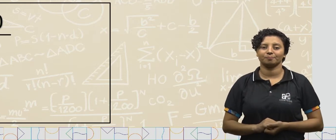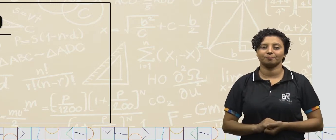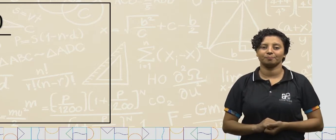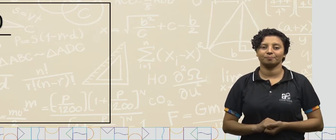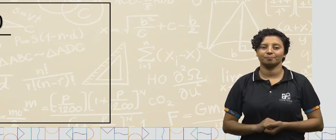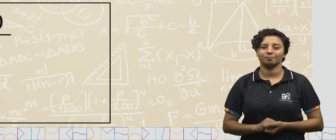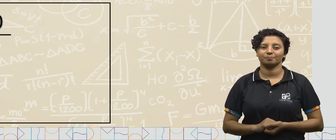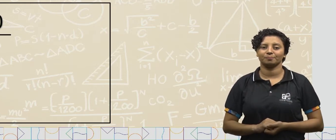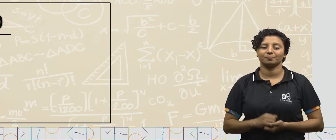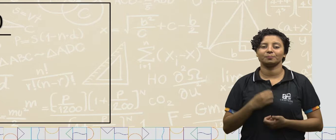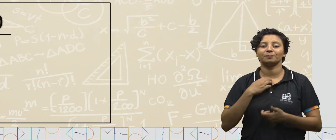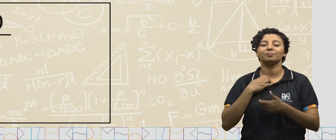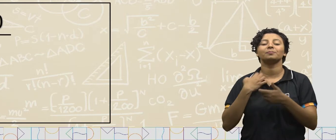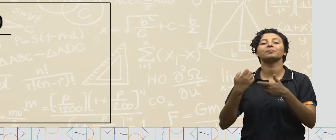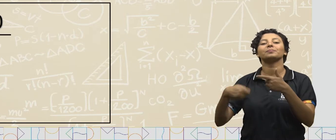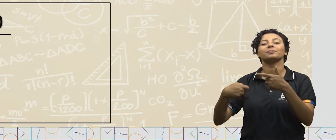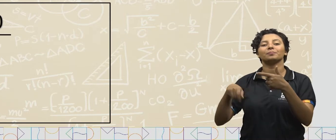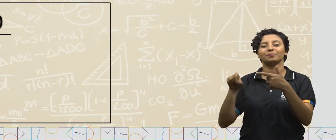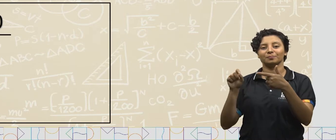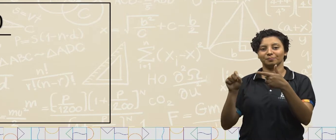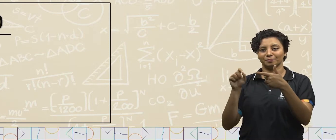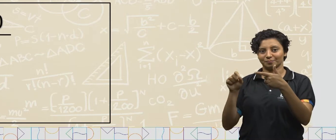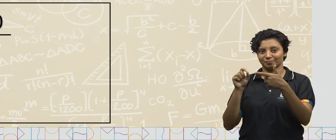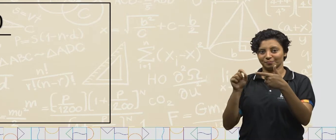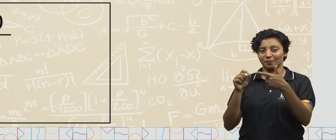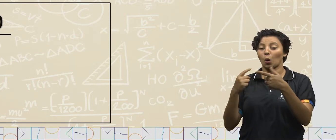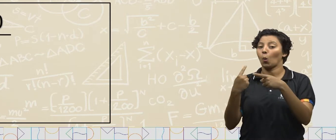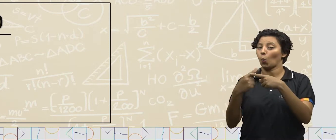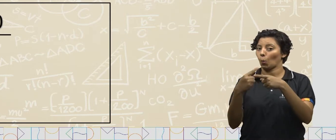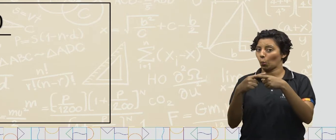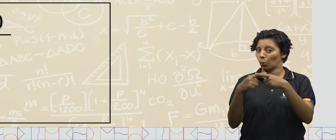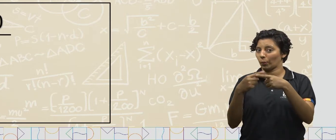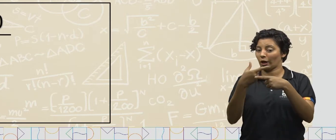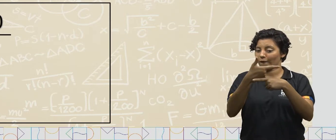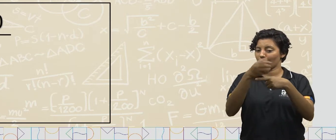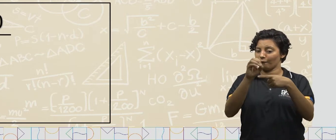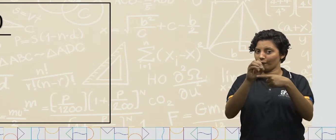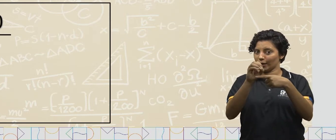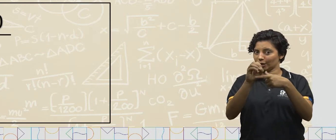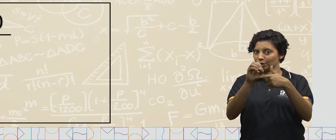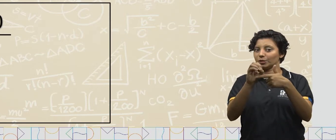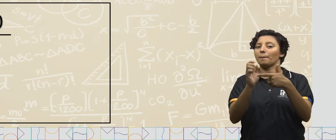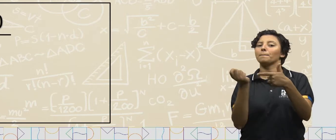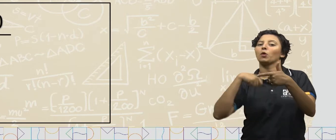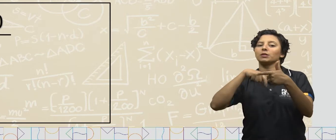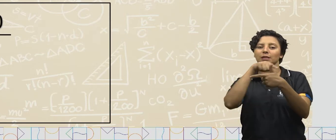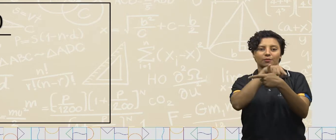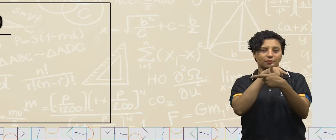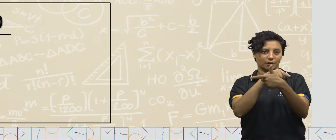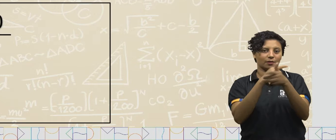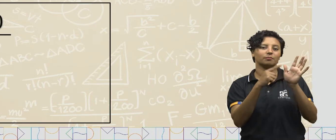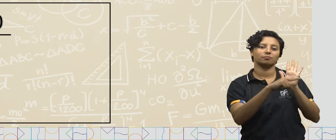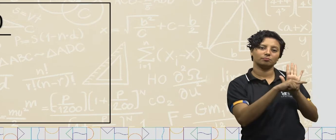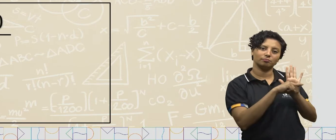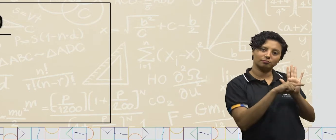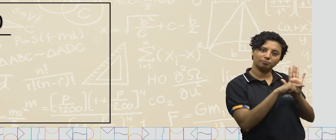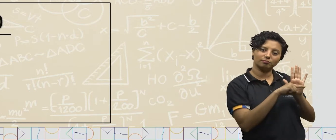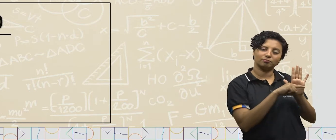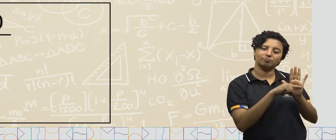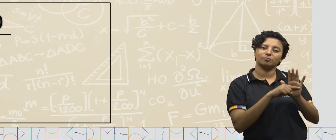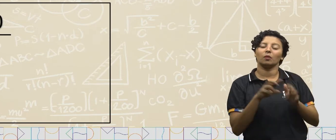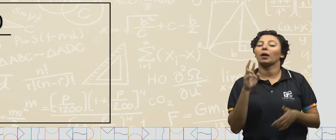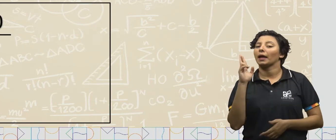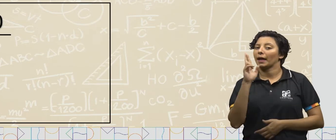bem. Precisamos de um multiplicador para o nosso divisor, que é 20. E